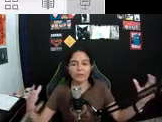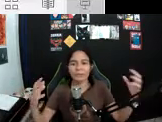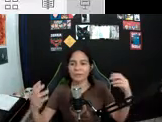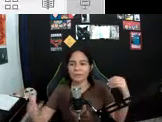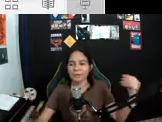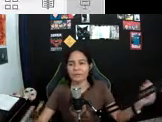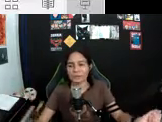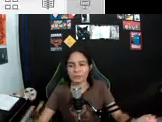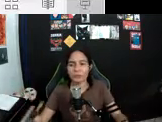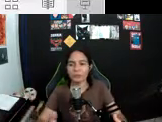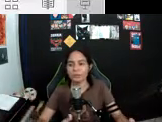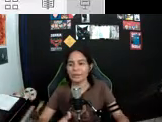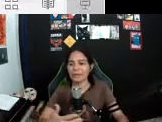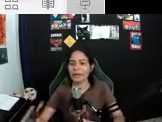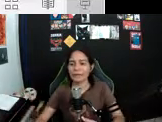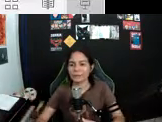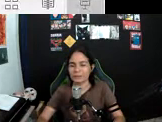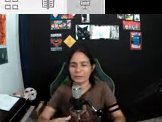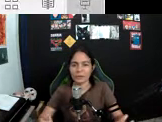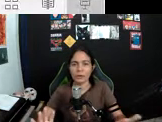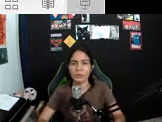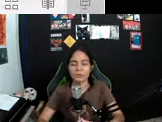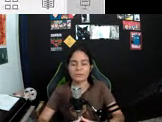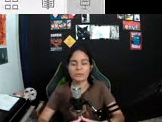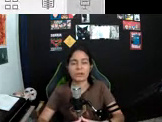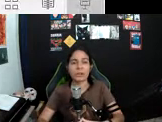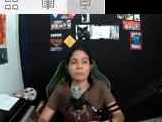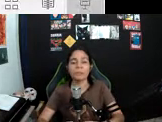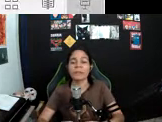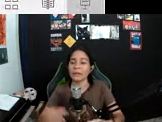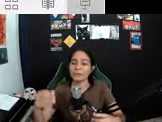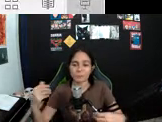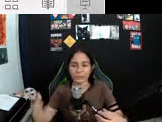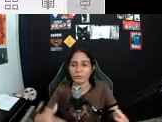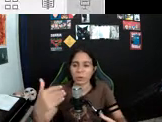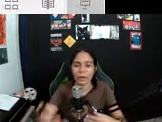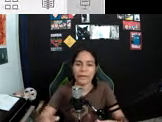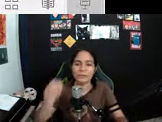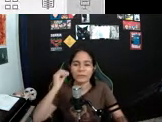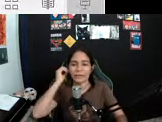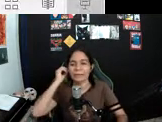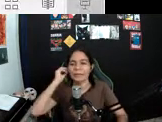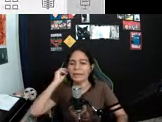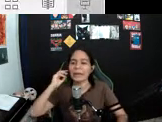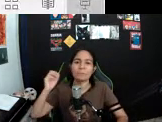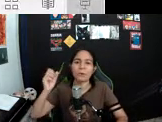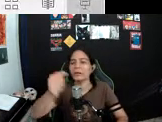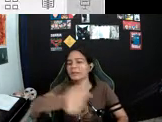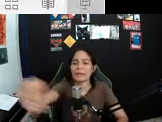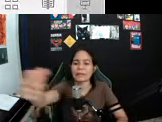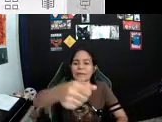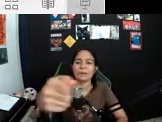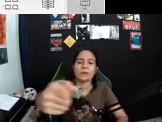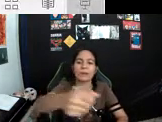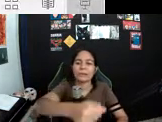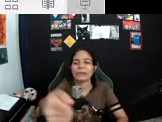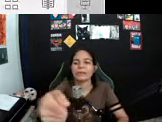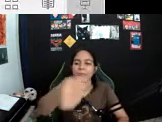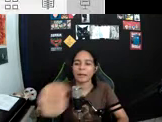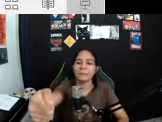estava vivo, se tinha sido um dos baleados, se não, alguma coisa do tipo. E aí os pais tudo correndo, né? E a repórter